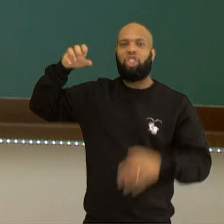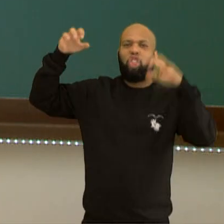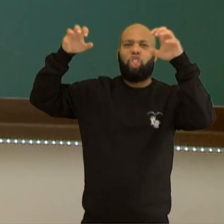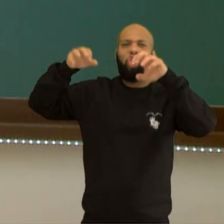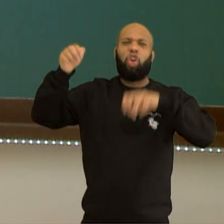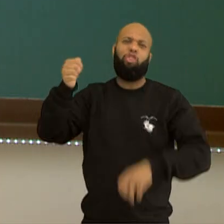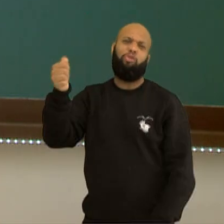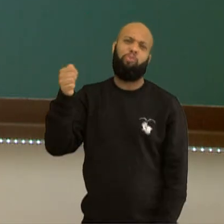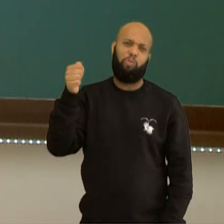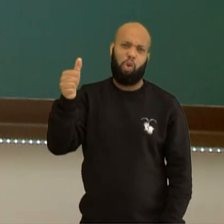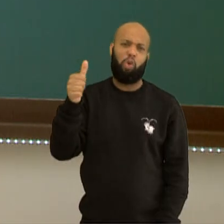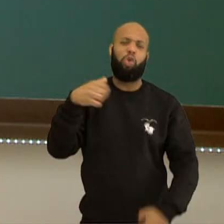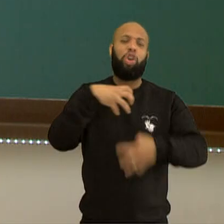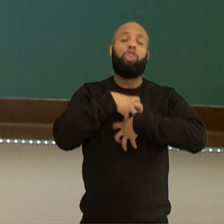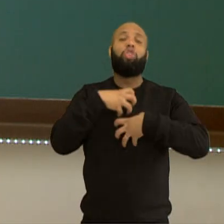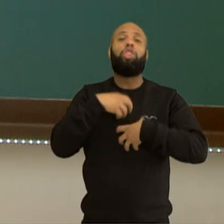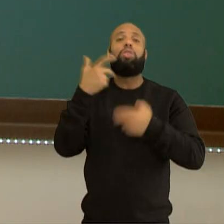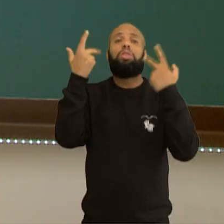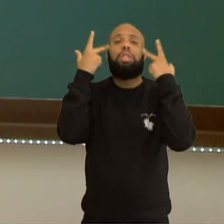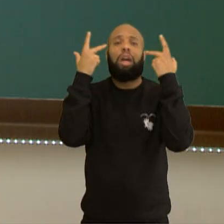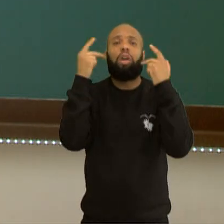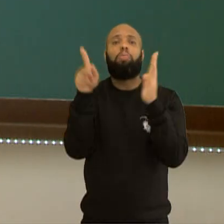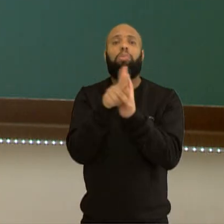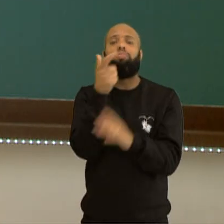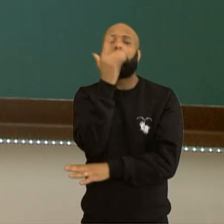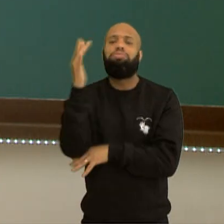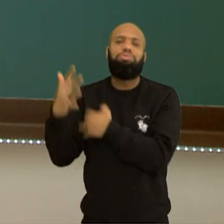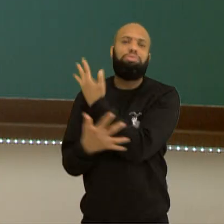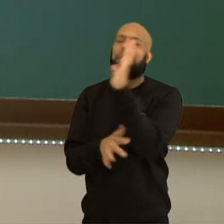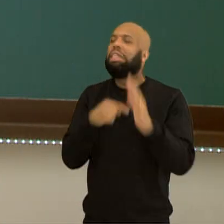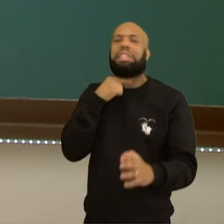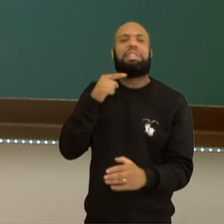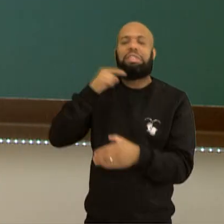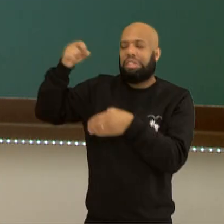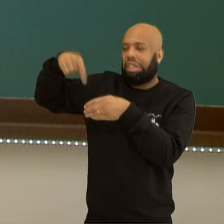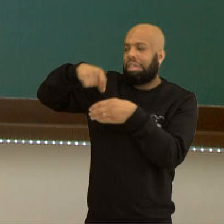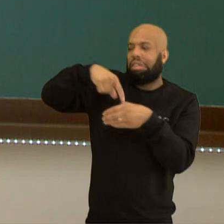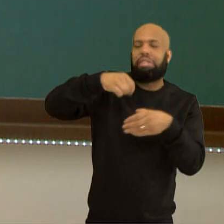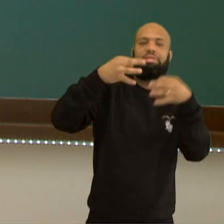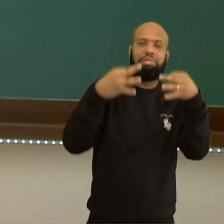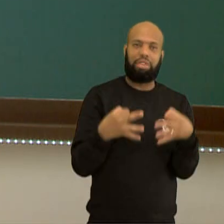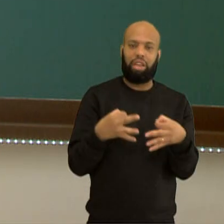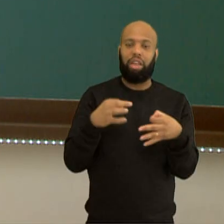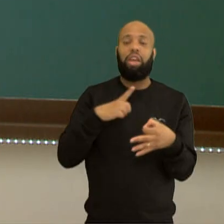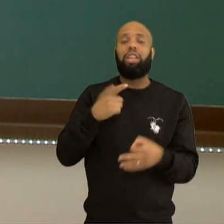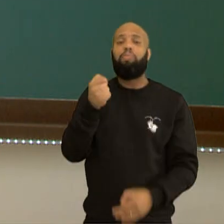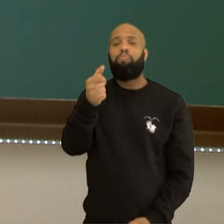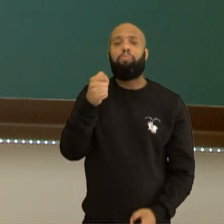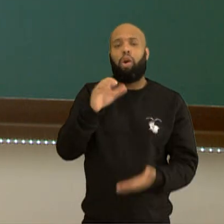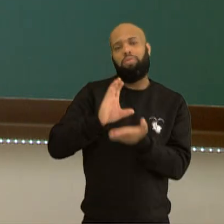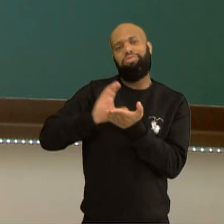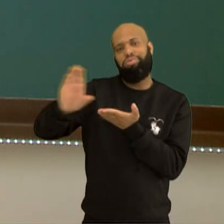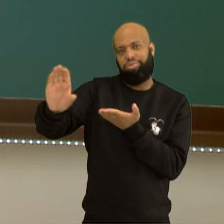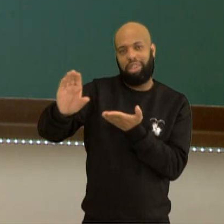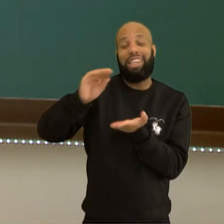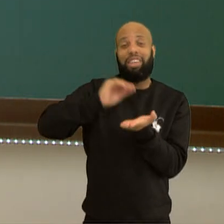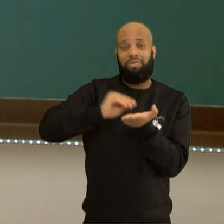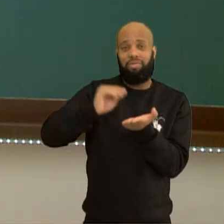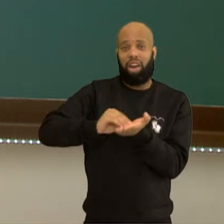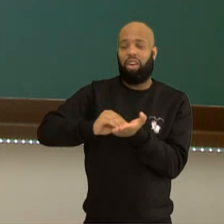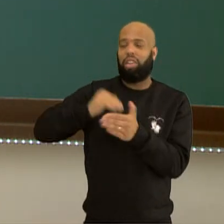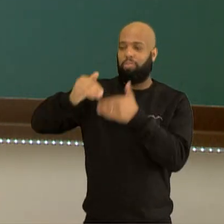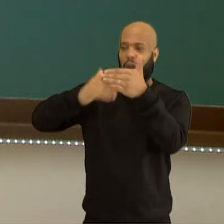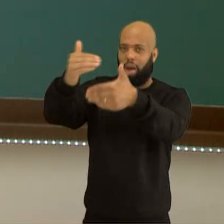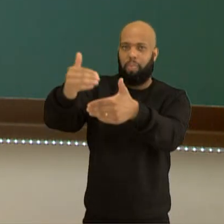condições naturais são difíceis, por exemplo, para o desenvolvimento da agricultura, né, com pouco investimento para que se desenvolva também